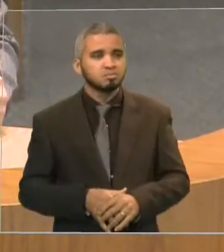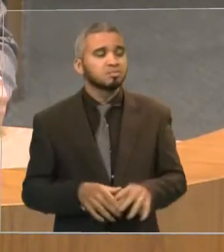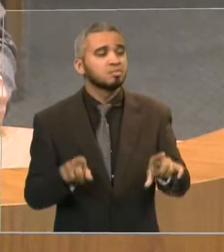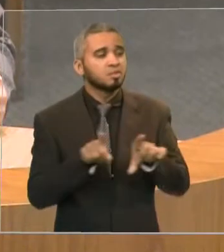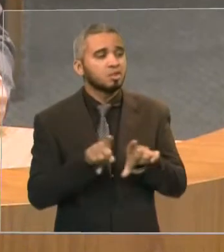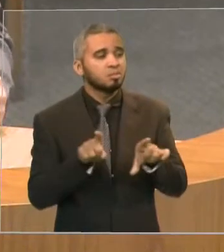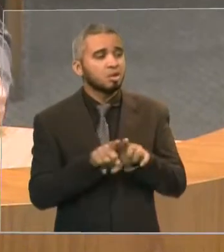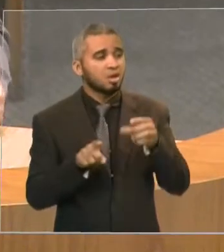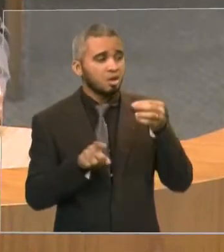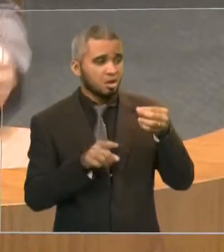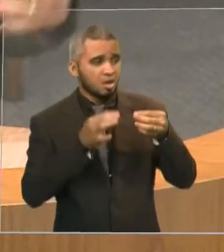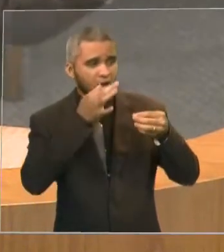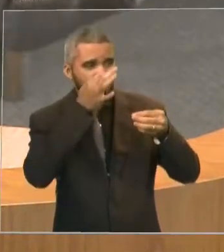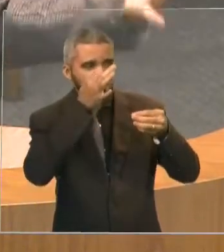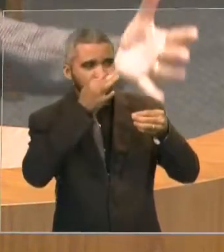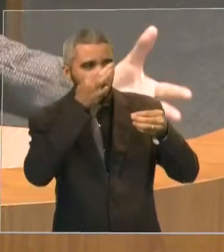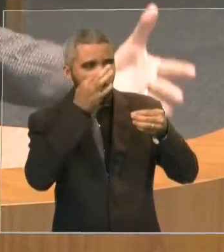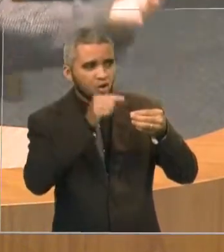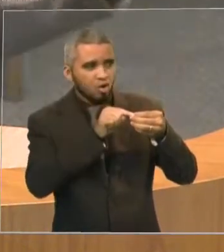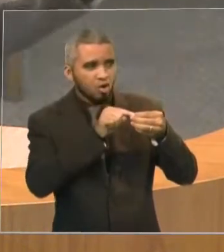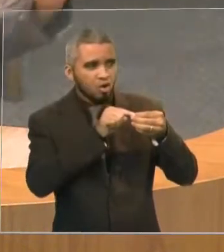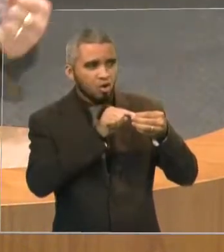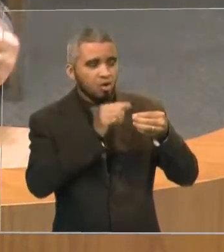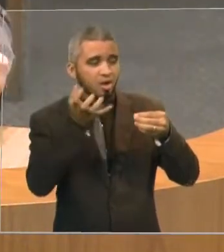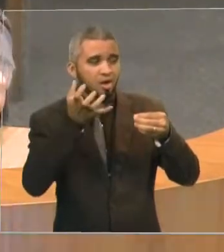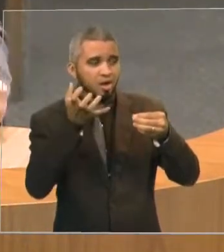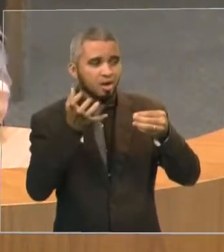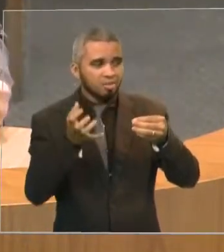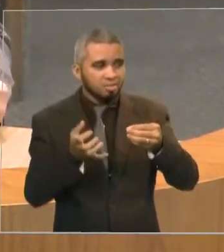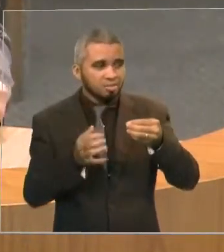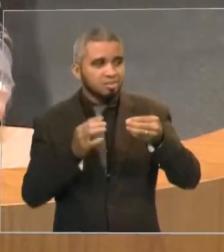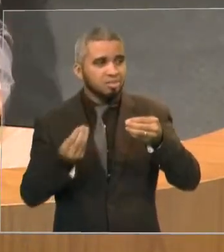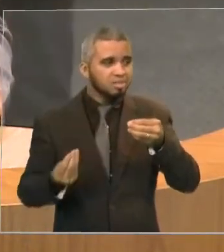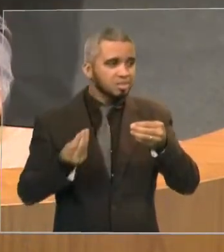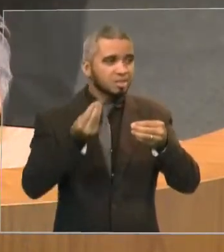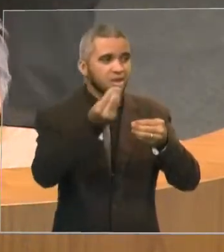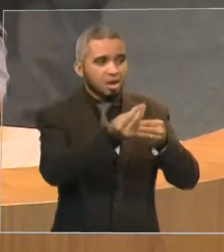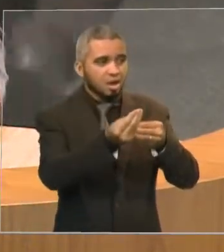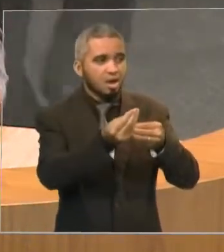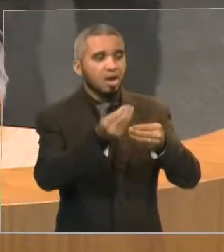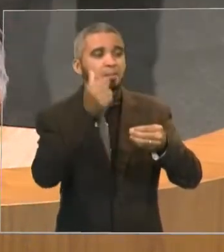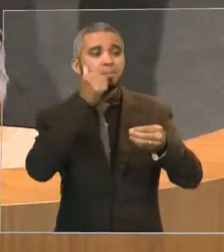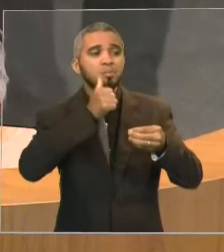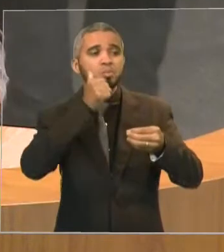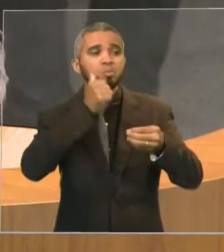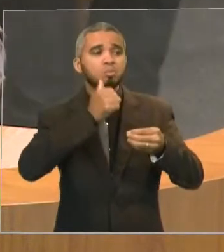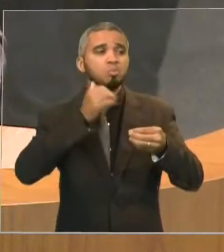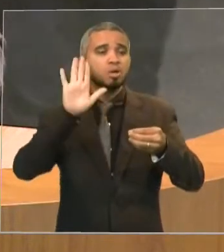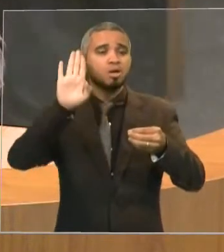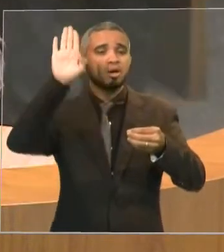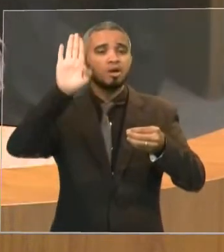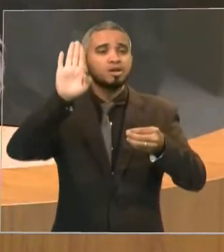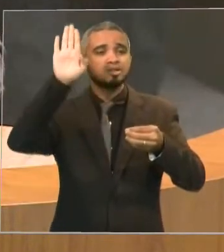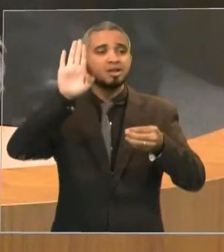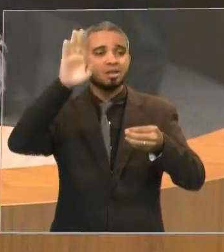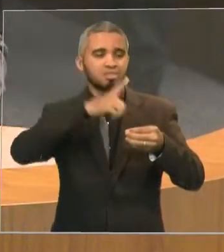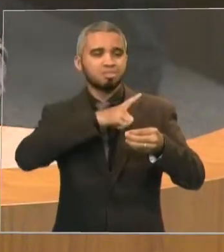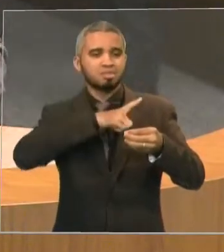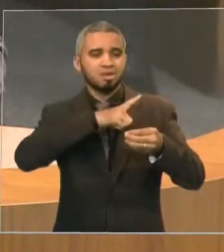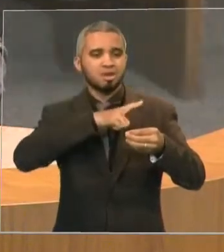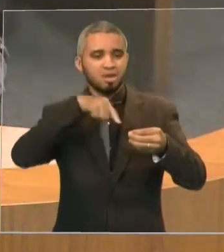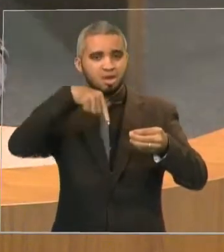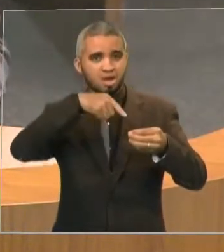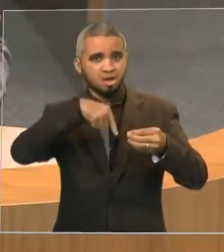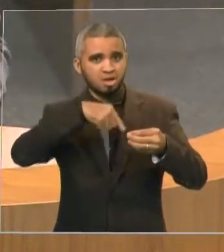oferecer esta rosa a uma candidata que está aqui no palanque e ofereceu a